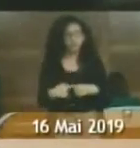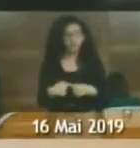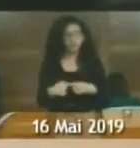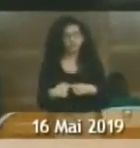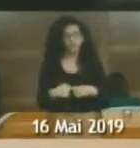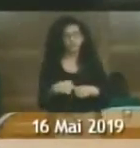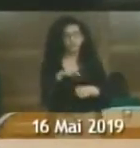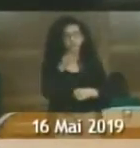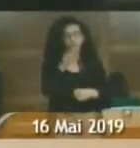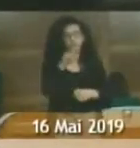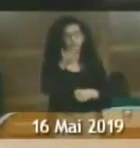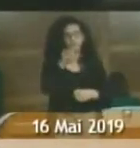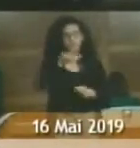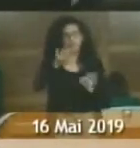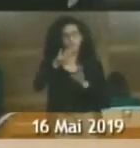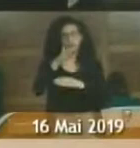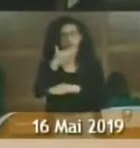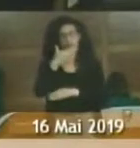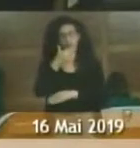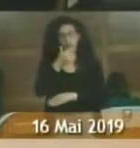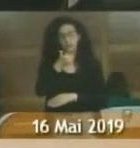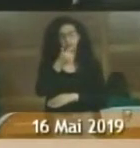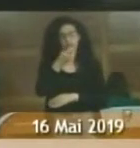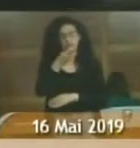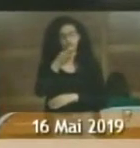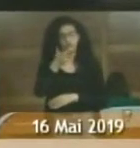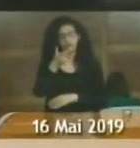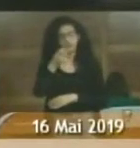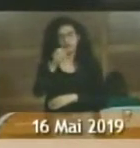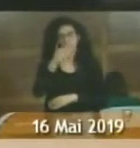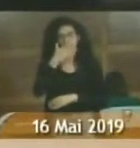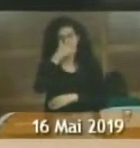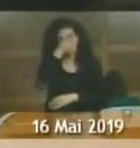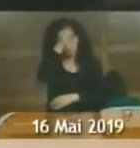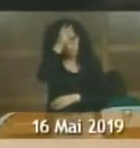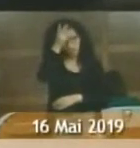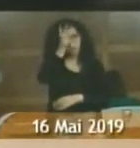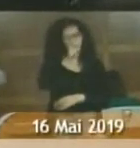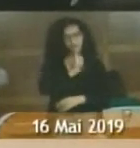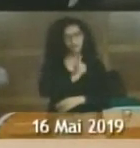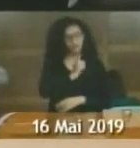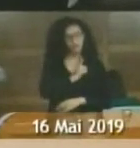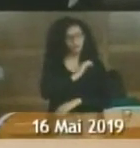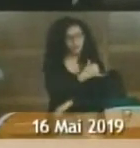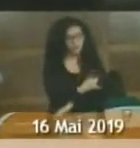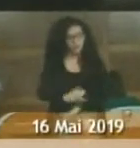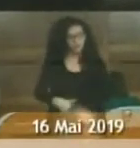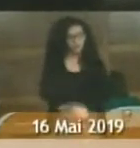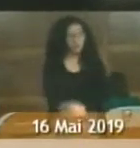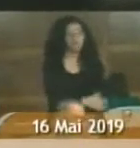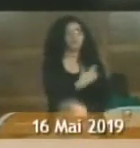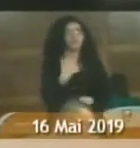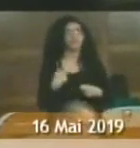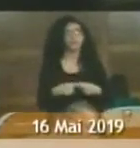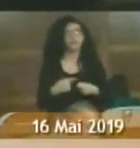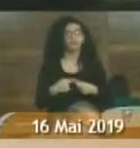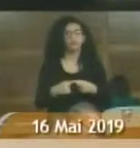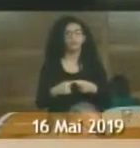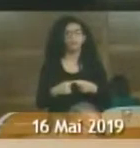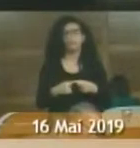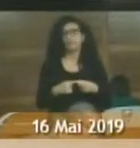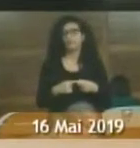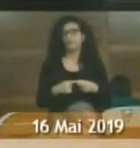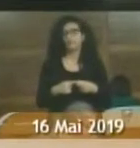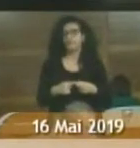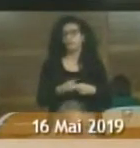bairro Pontal. Indicação número 1249, indicando ao prefeito municipal o recapeamento asfáltico na rua Nilo Miguel dos Anjos,